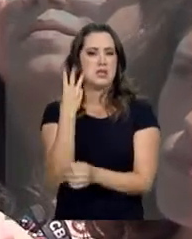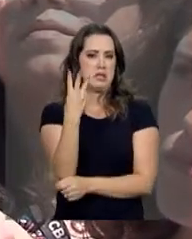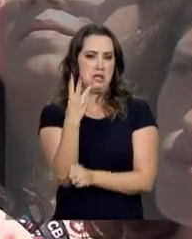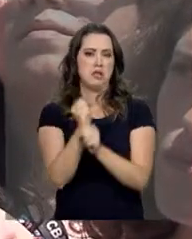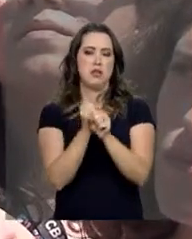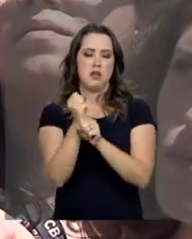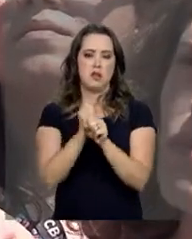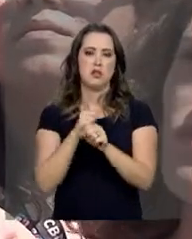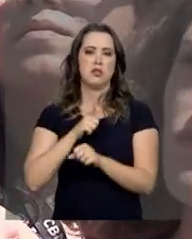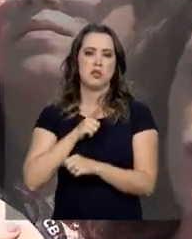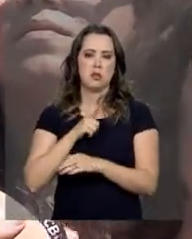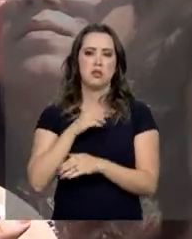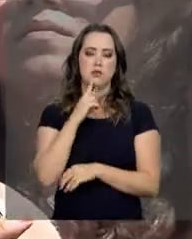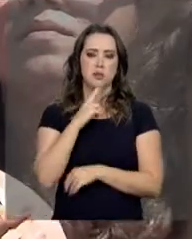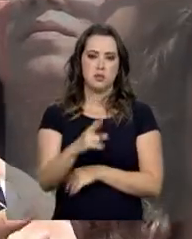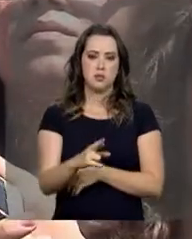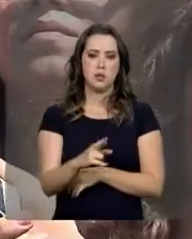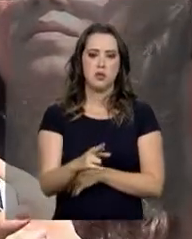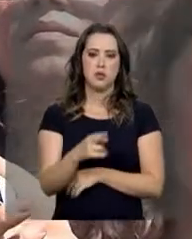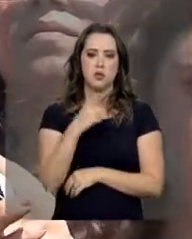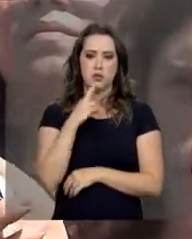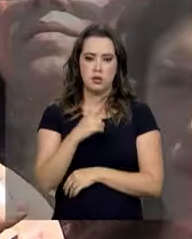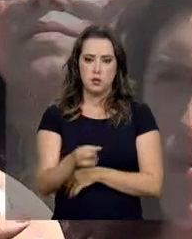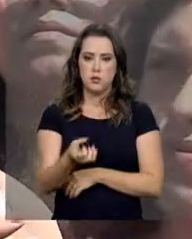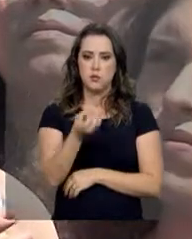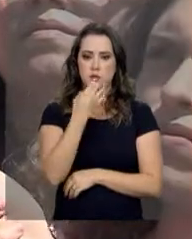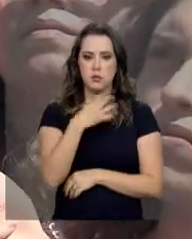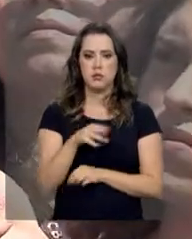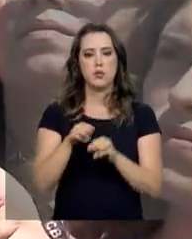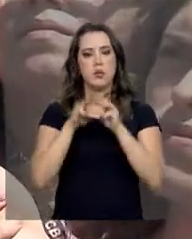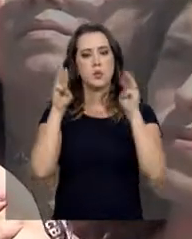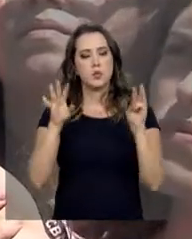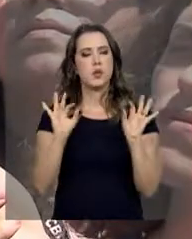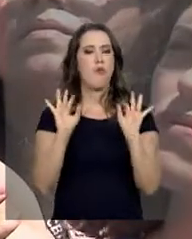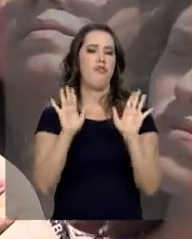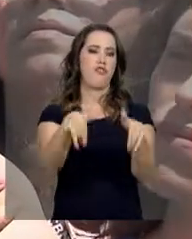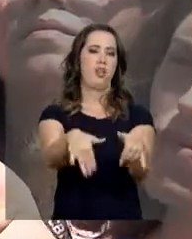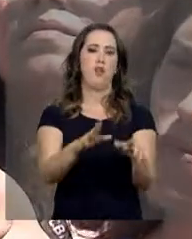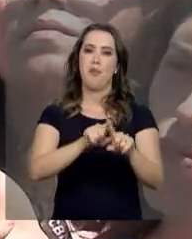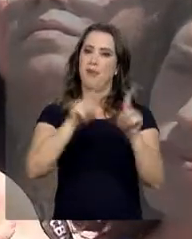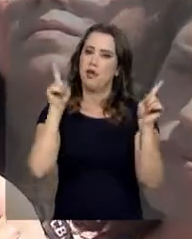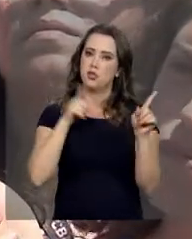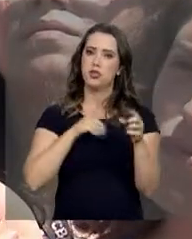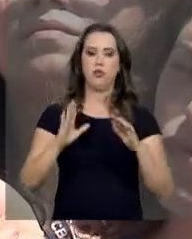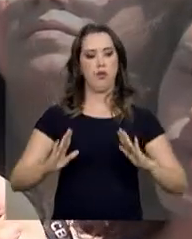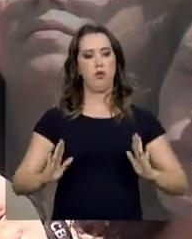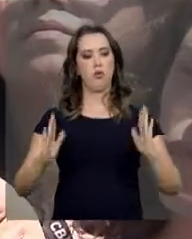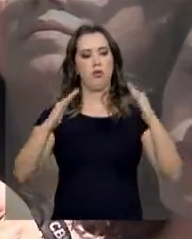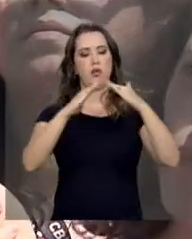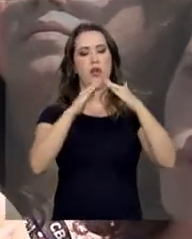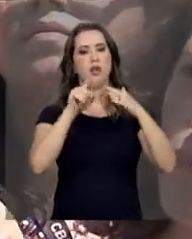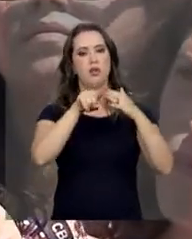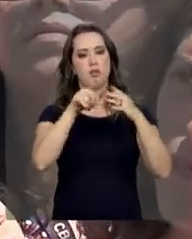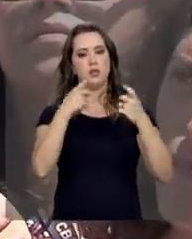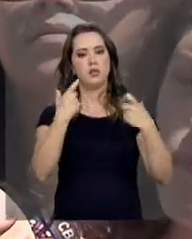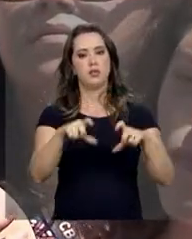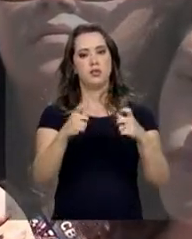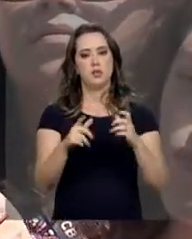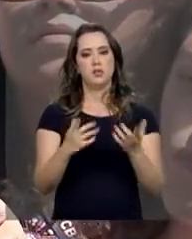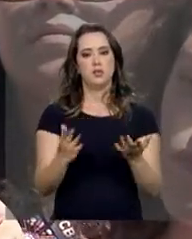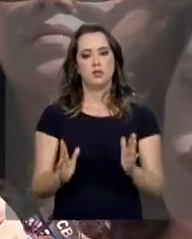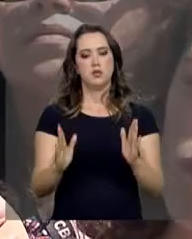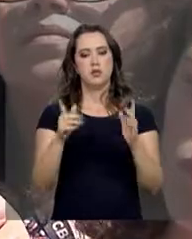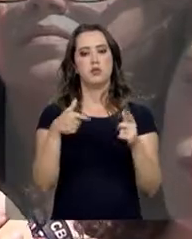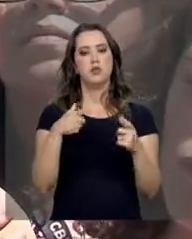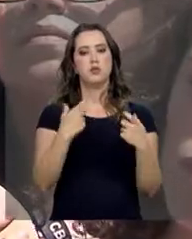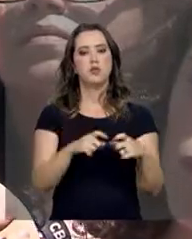vamos ter alguma coisa alguma coisa bacana não é um museu pronto mas não ter alguma coisa porque eu vou ter um teto eu vou ter mas vou ter uma parede e